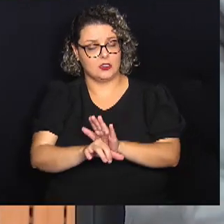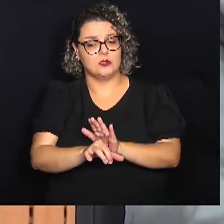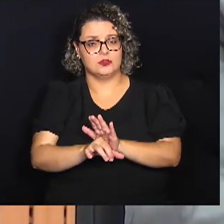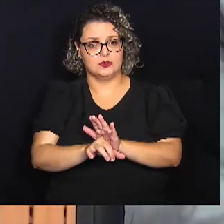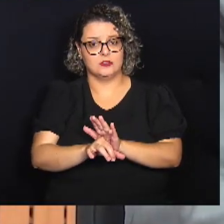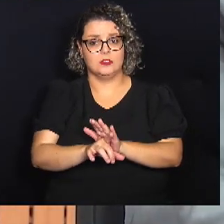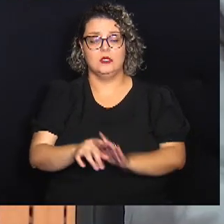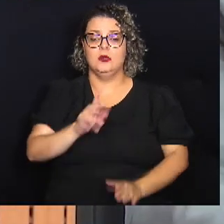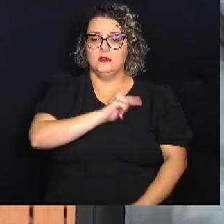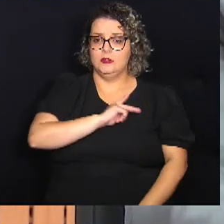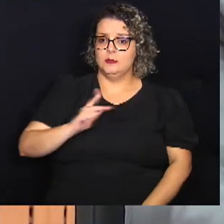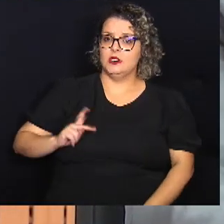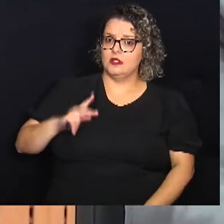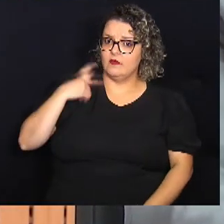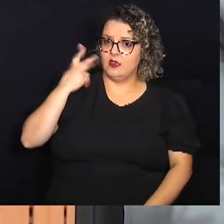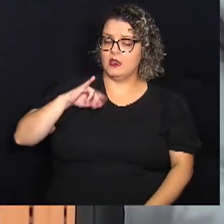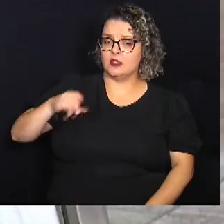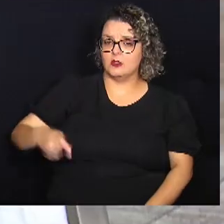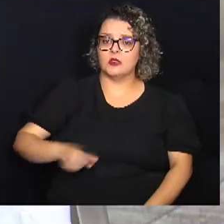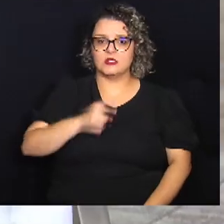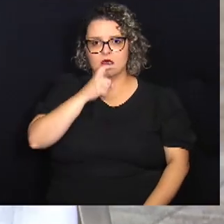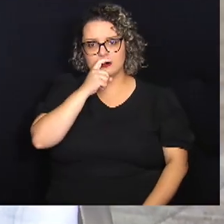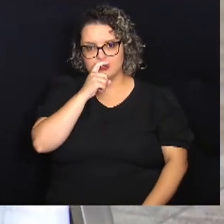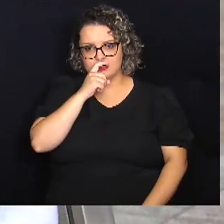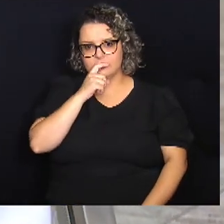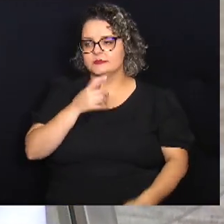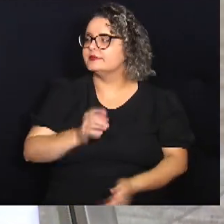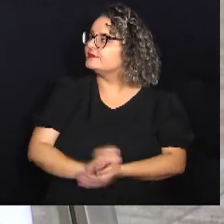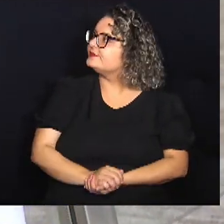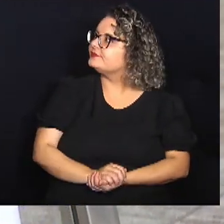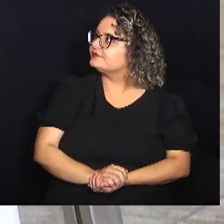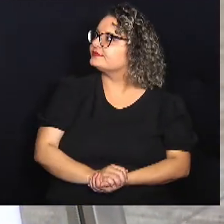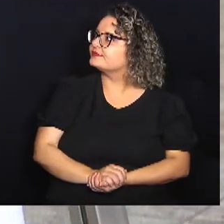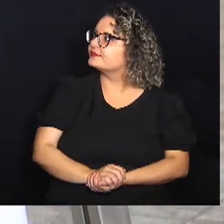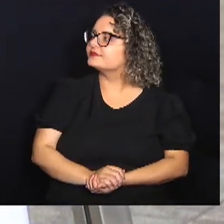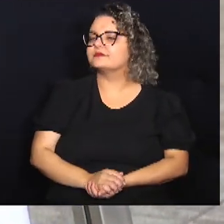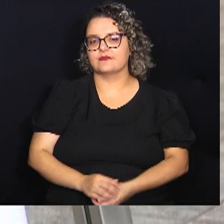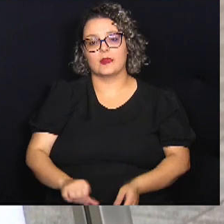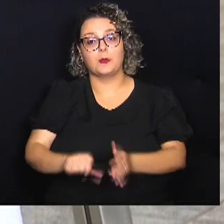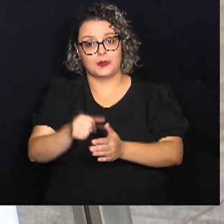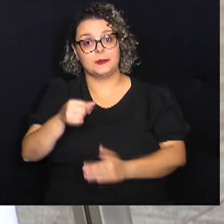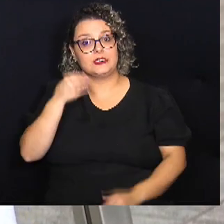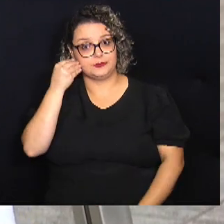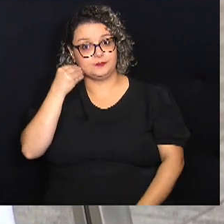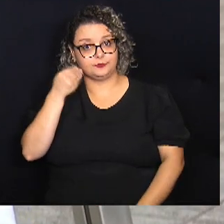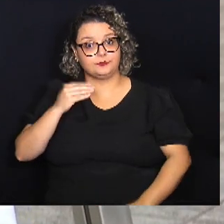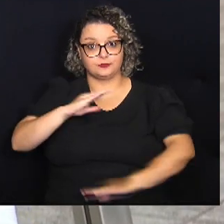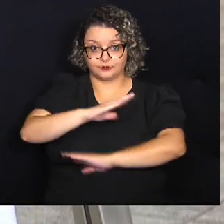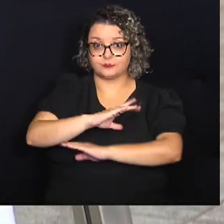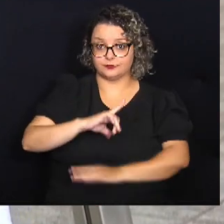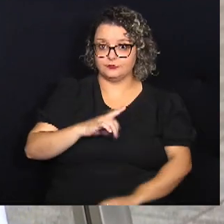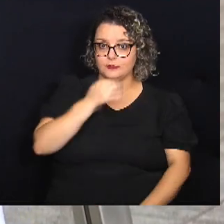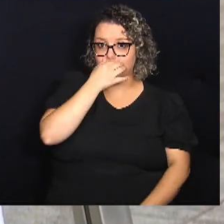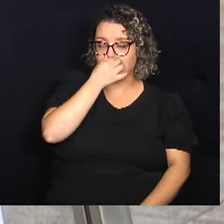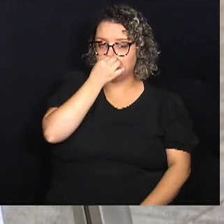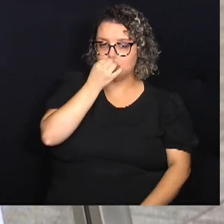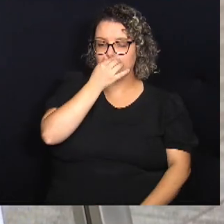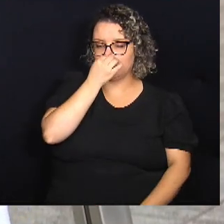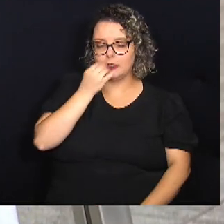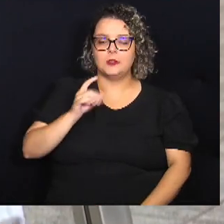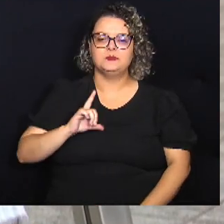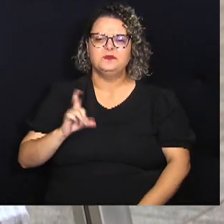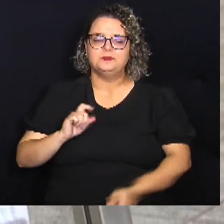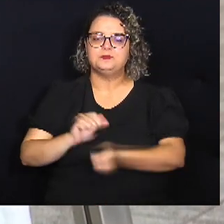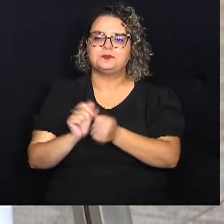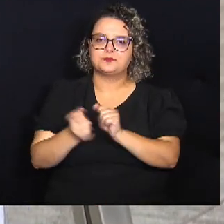que é presidida pelo vereador Jorge Schneider. Foi a primeira experiência que a casa teve. Nós tivemos, sim, uma adaptação do